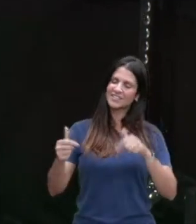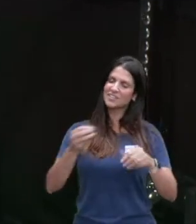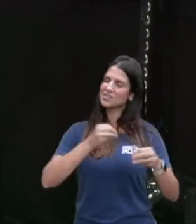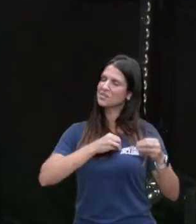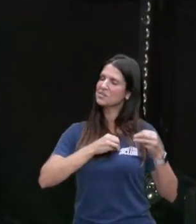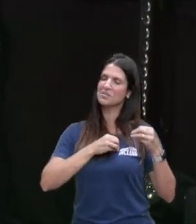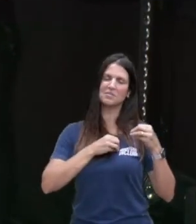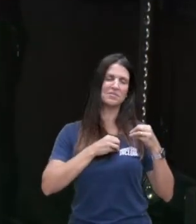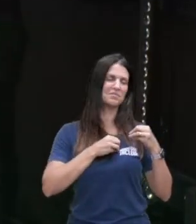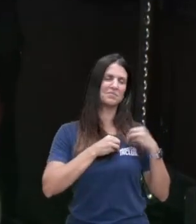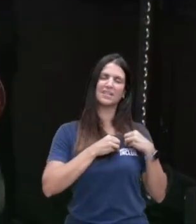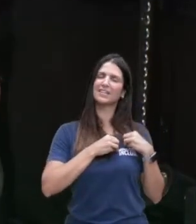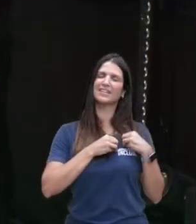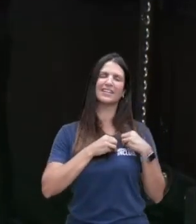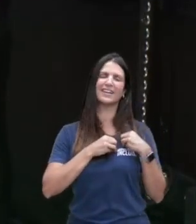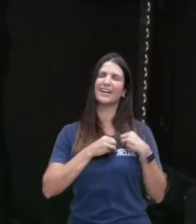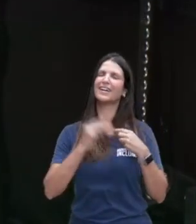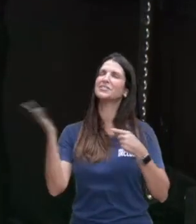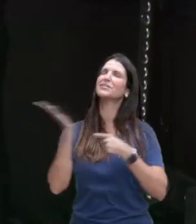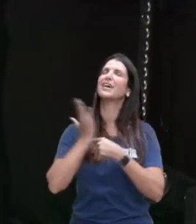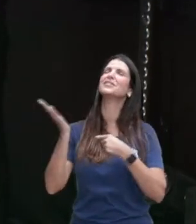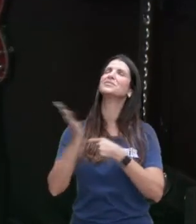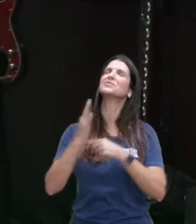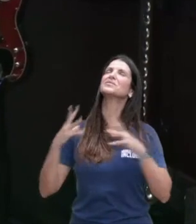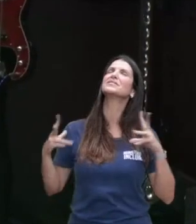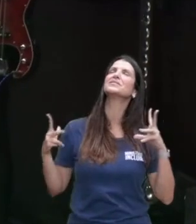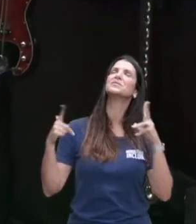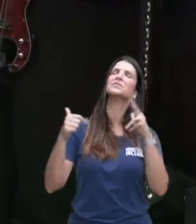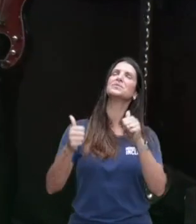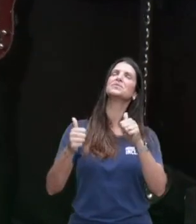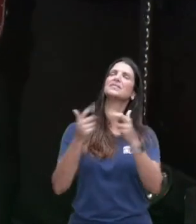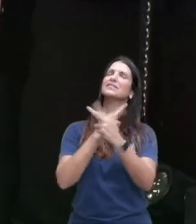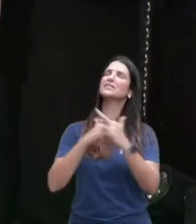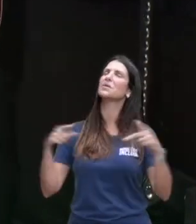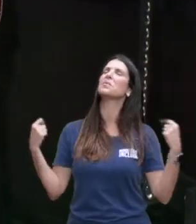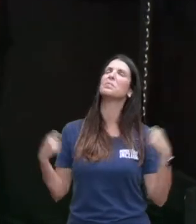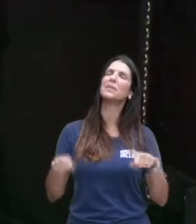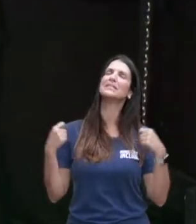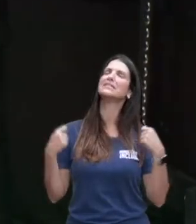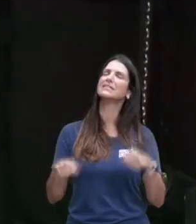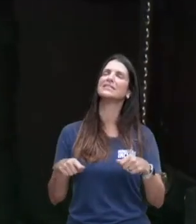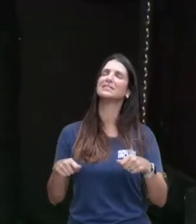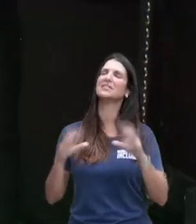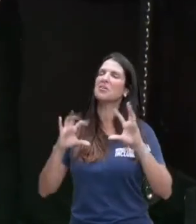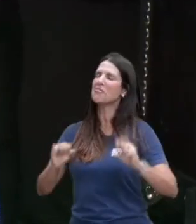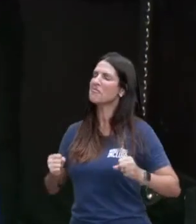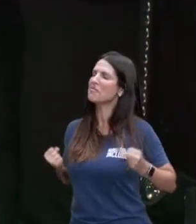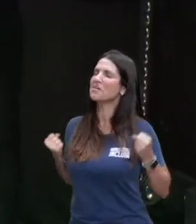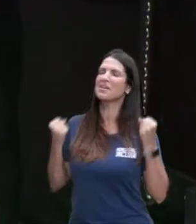amparado em todas as minhas necessidades fortalece-me para viver